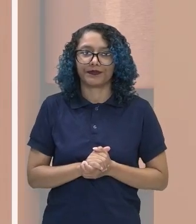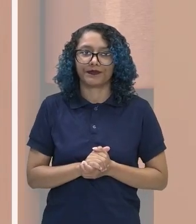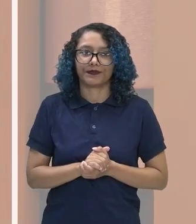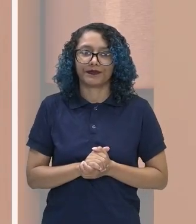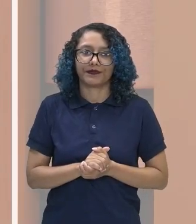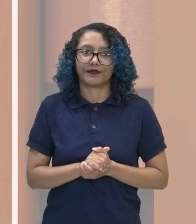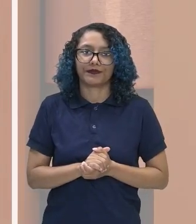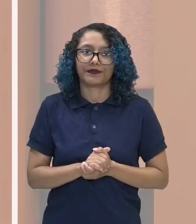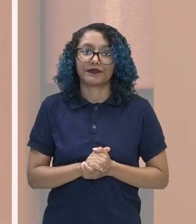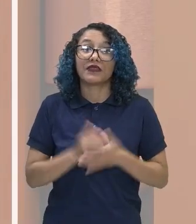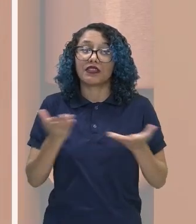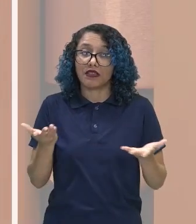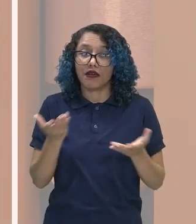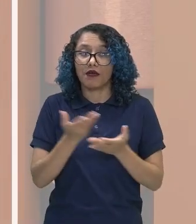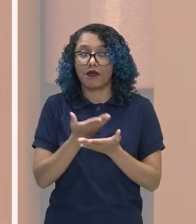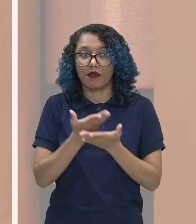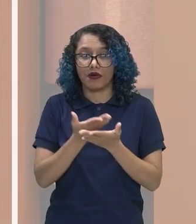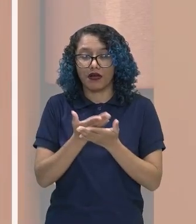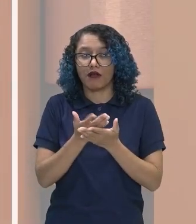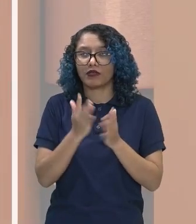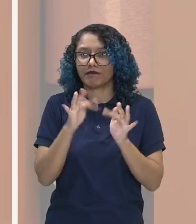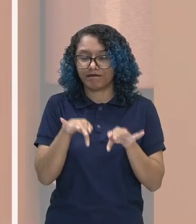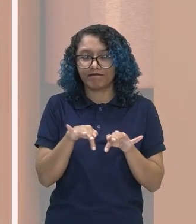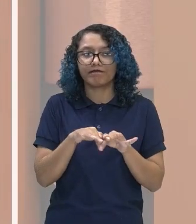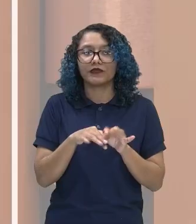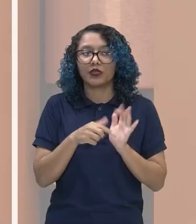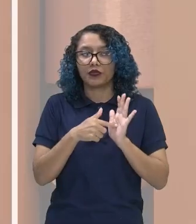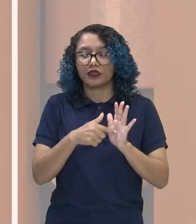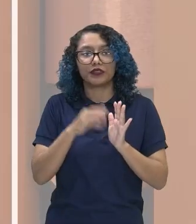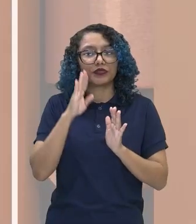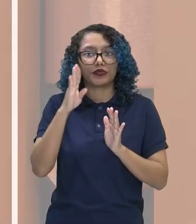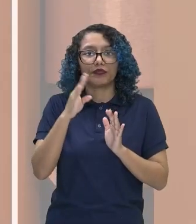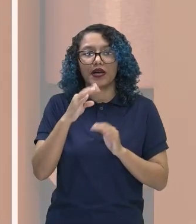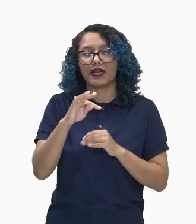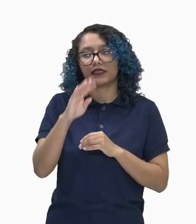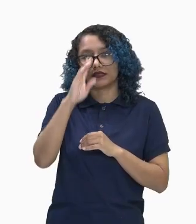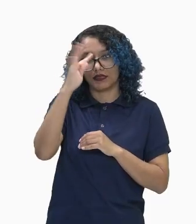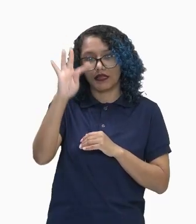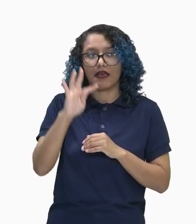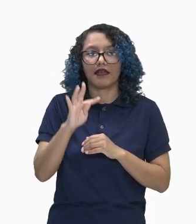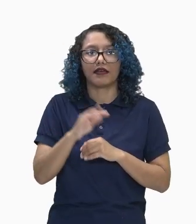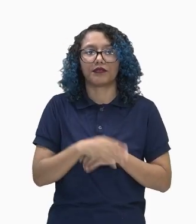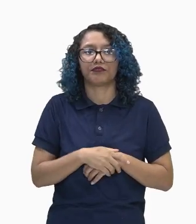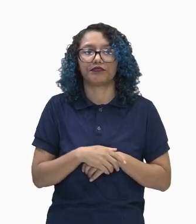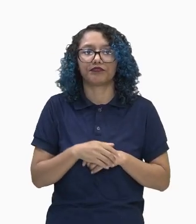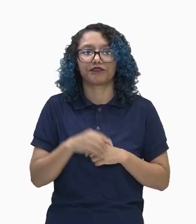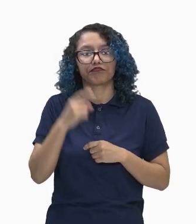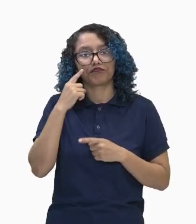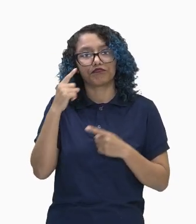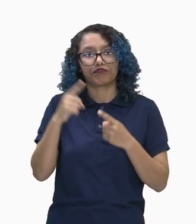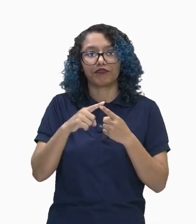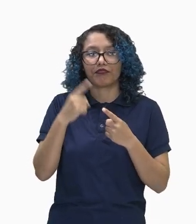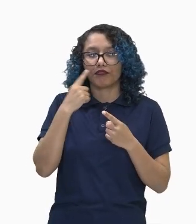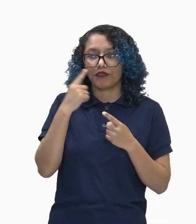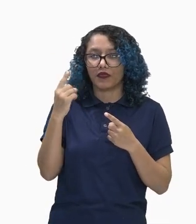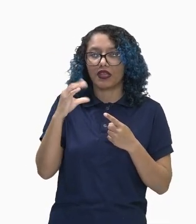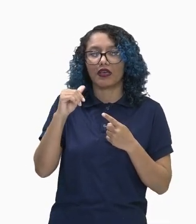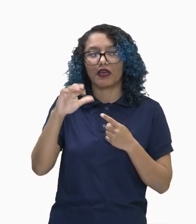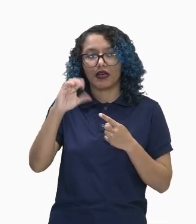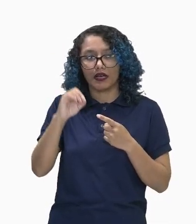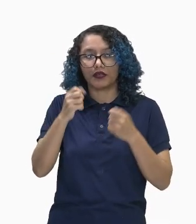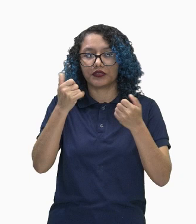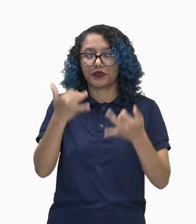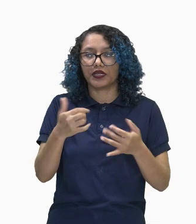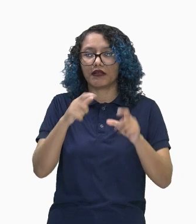Muito bem, e assim a gente encerra trazendo os principais ideias desses 3 teóricos. Primeiro, Caio Prado Júnior fala da